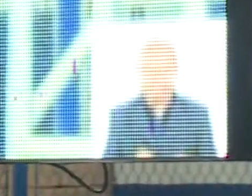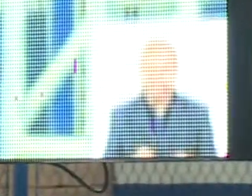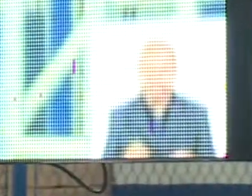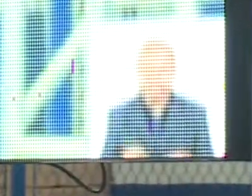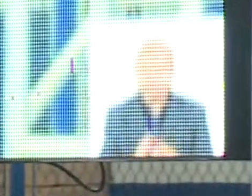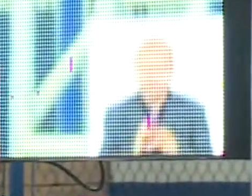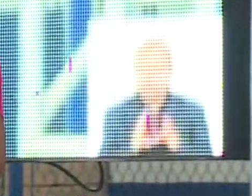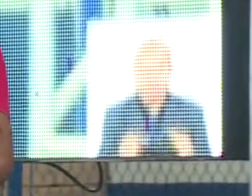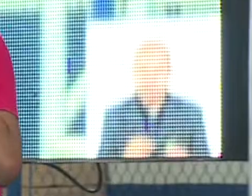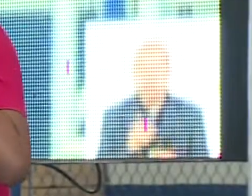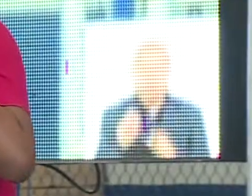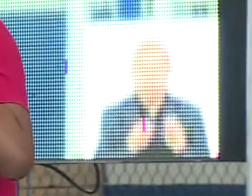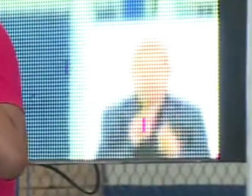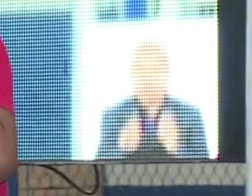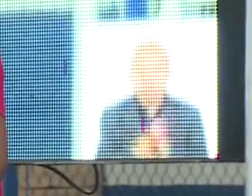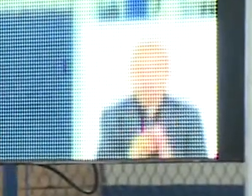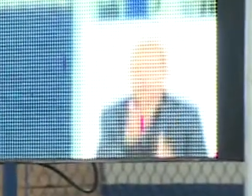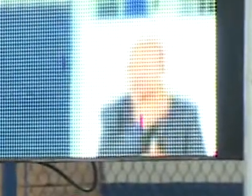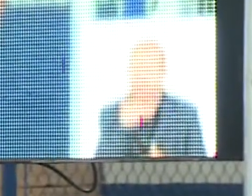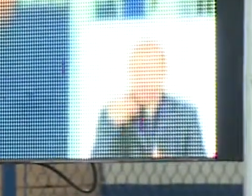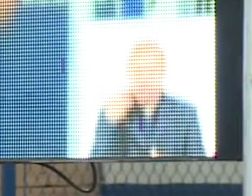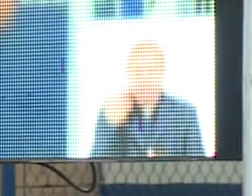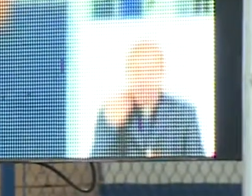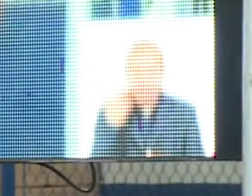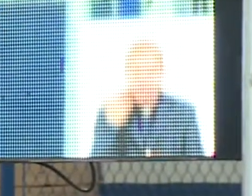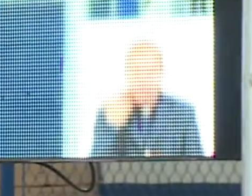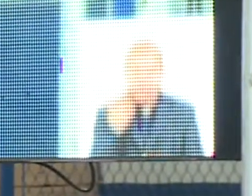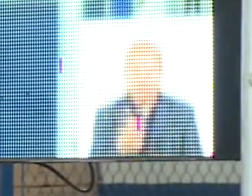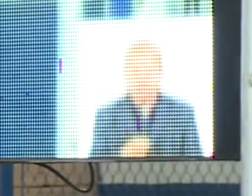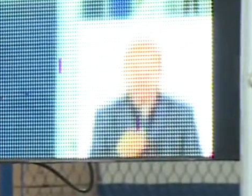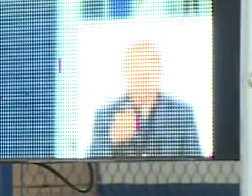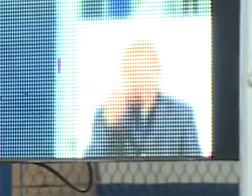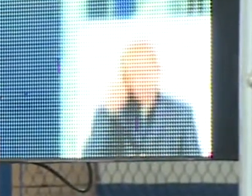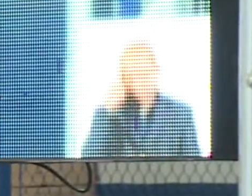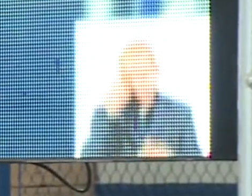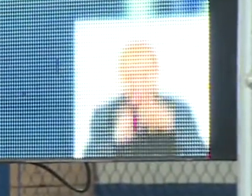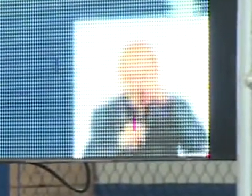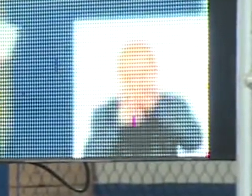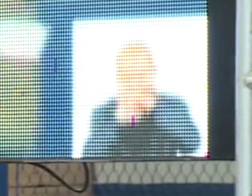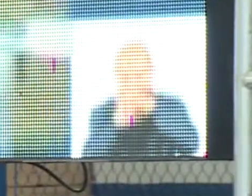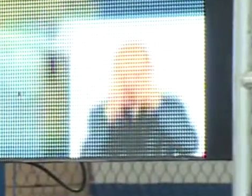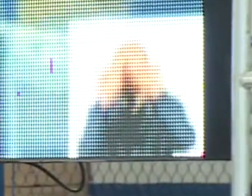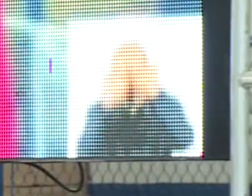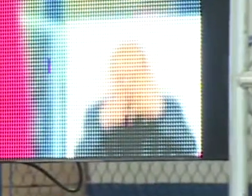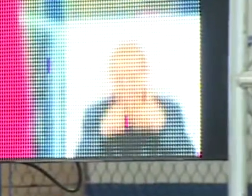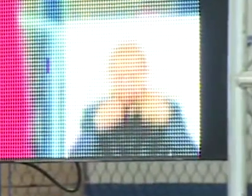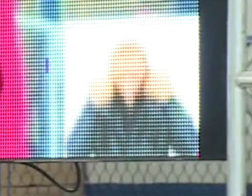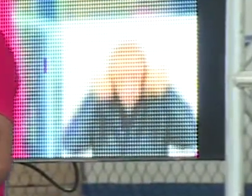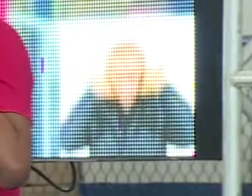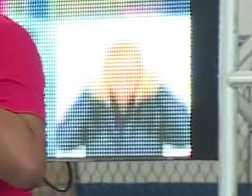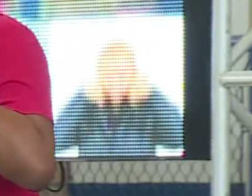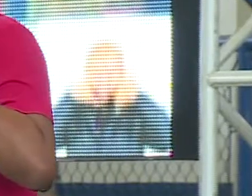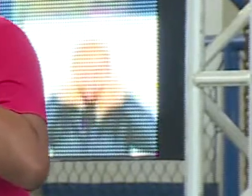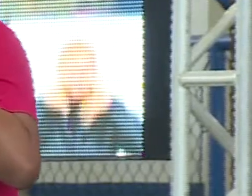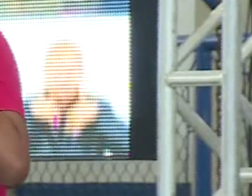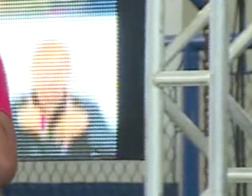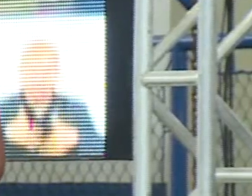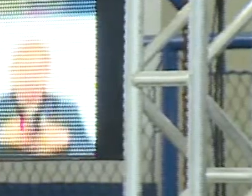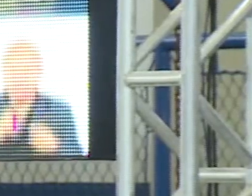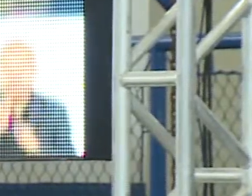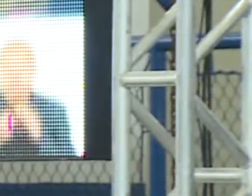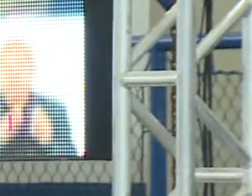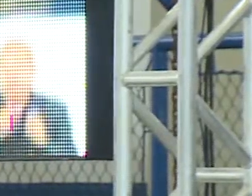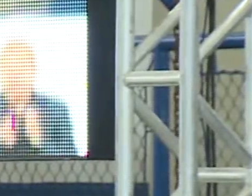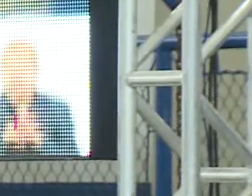suor. E para que ele produz suor, galera? Para que ele produz suor? Para essa água